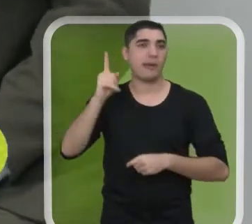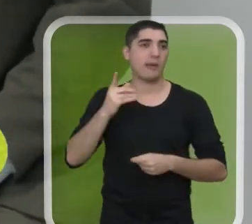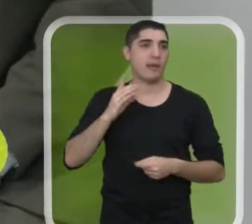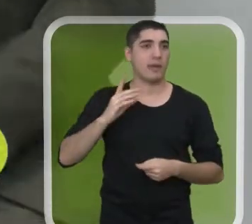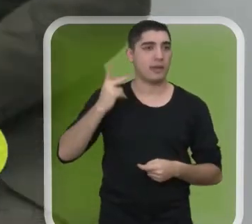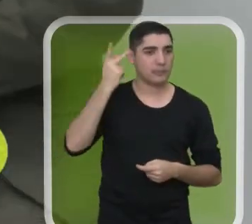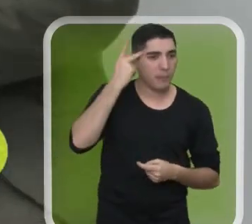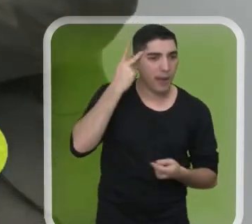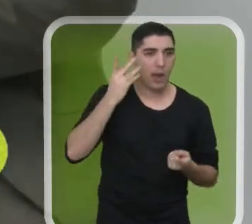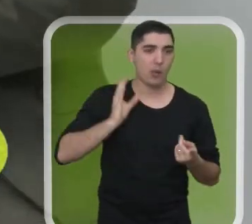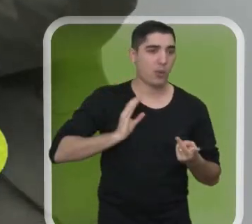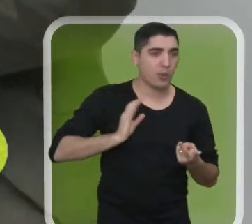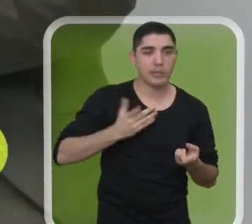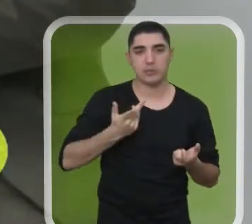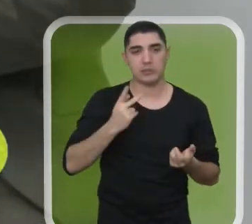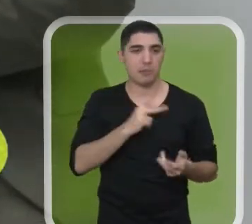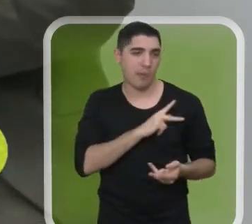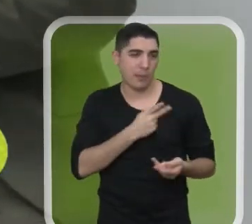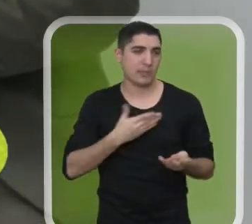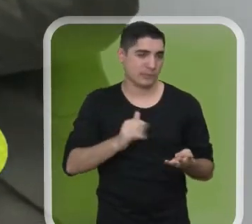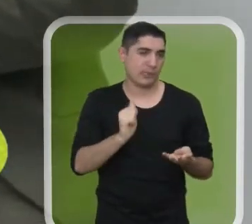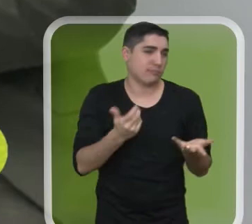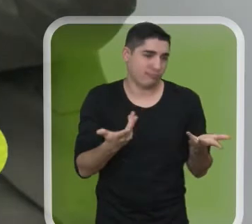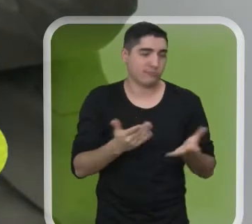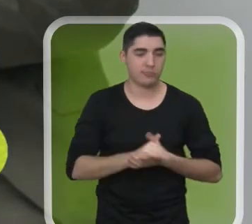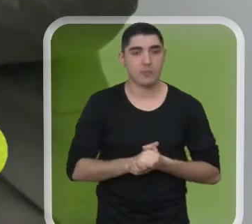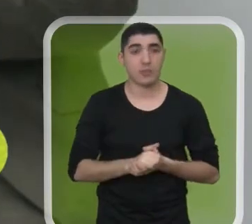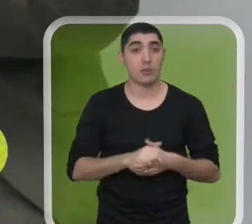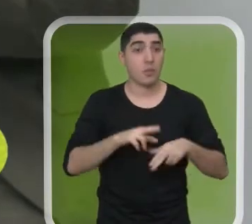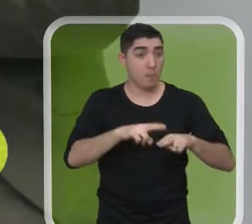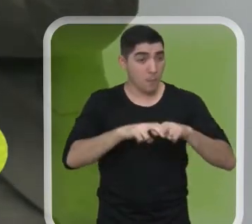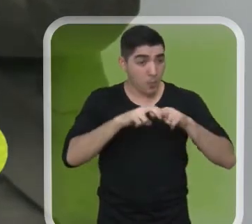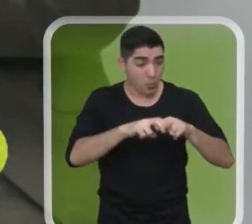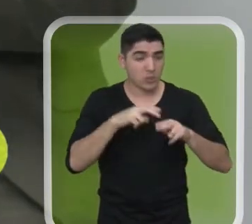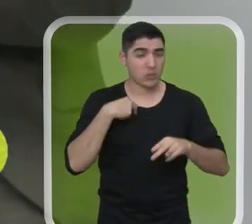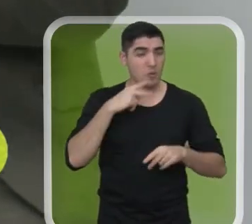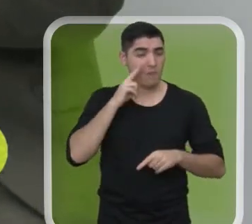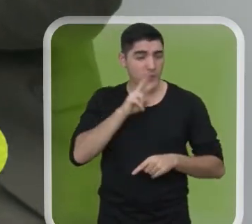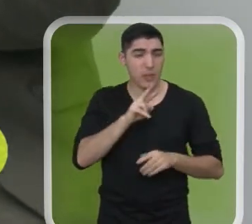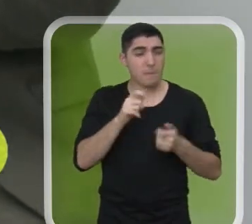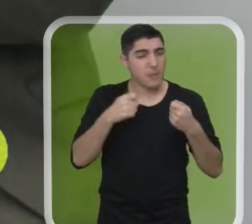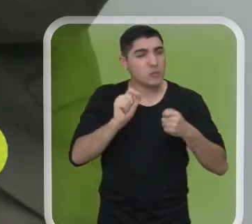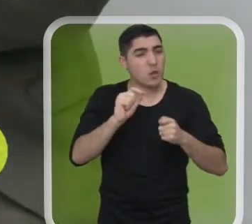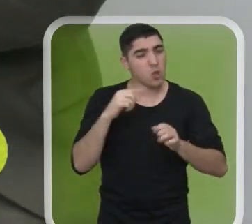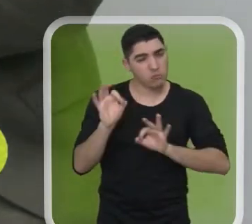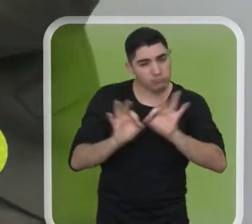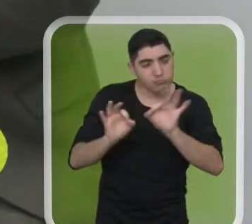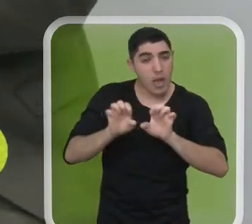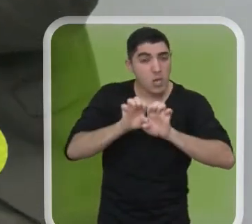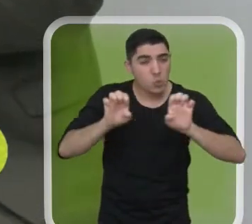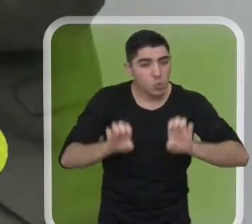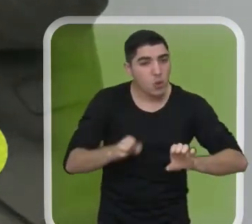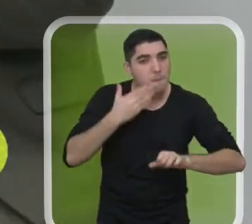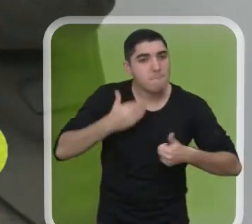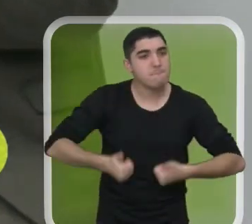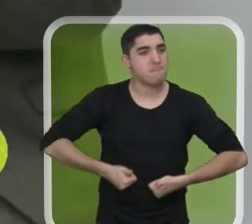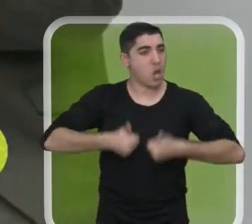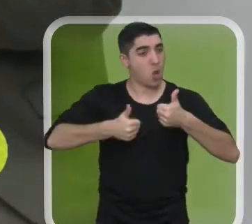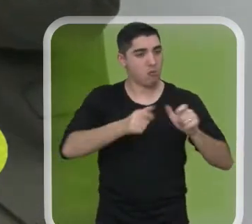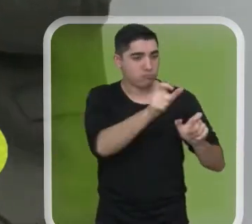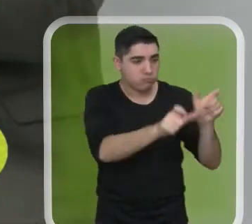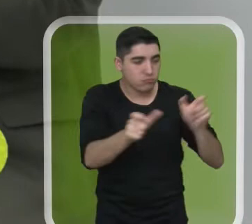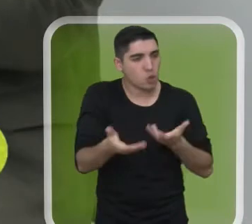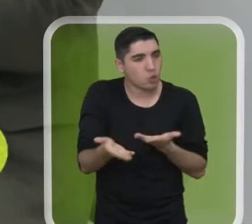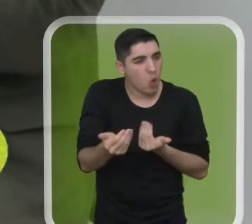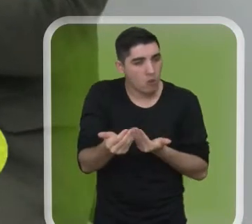Paulo. Então, eu acho que a SAF ela vem para dar essa estrutura para esses grandes clubes de cidades